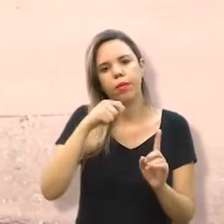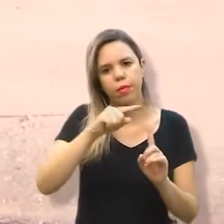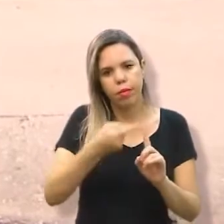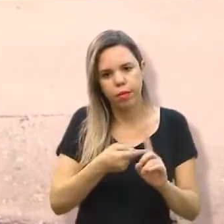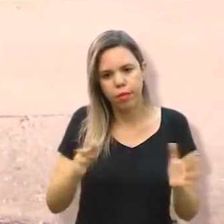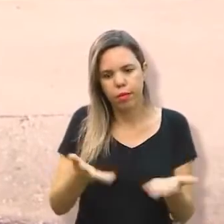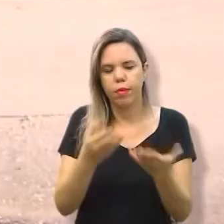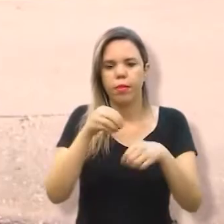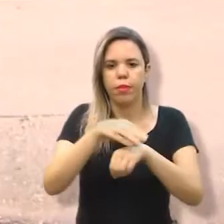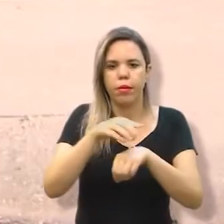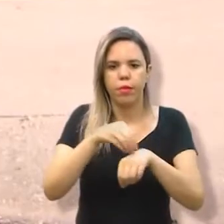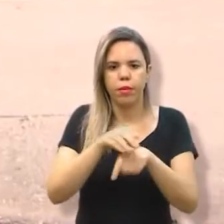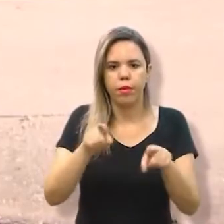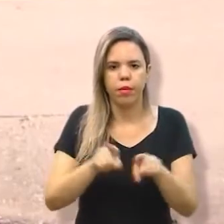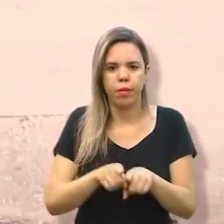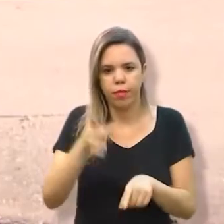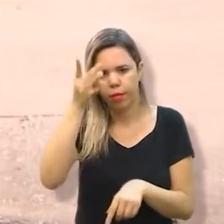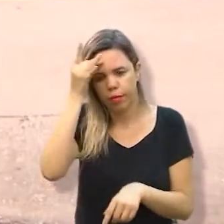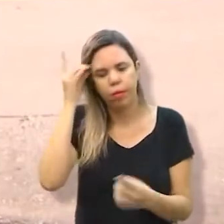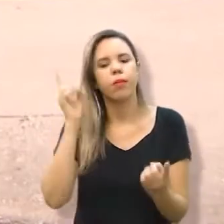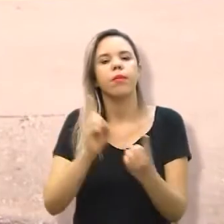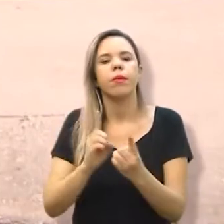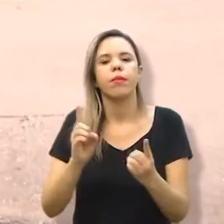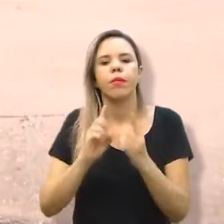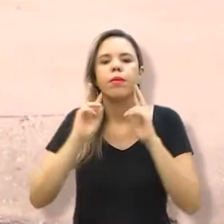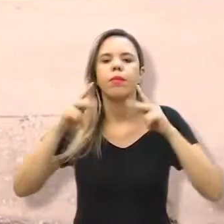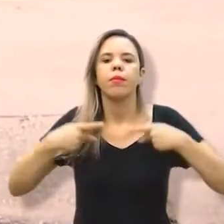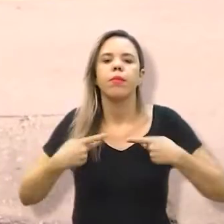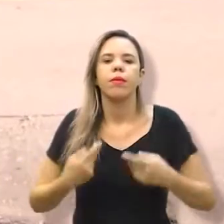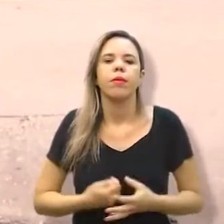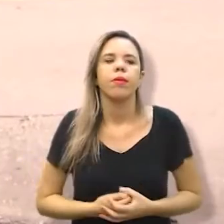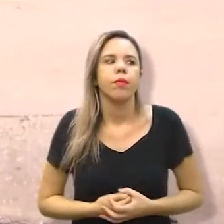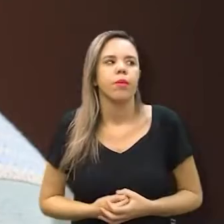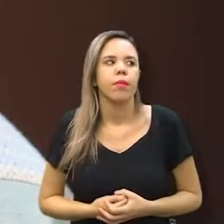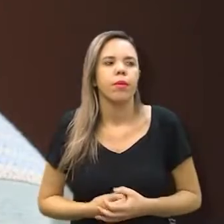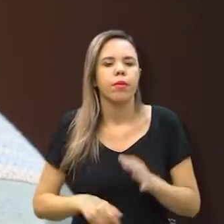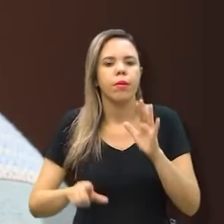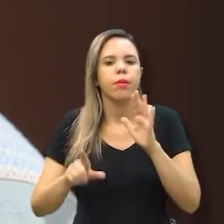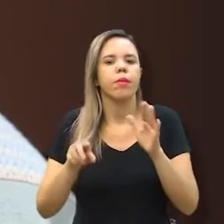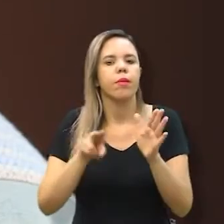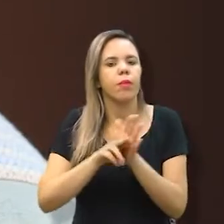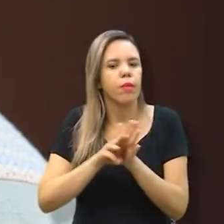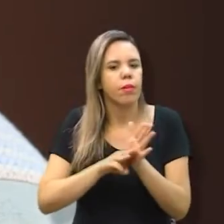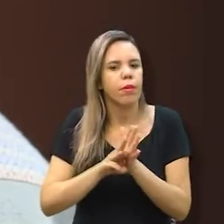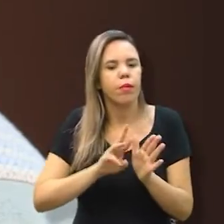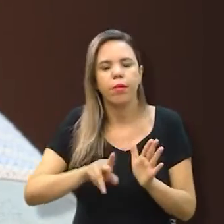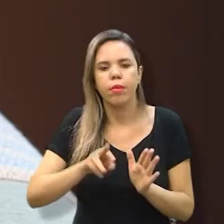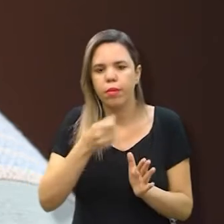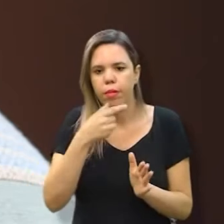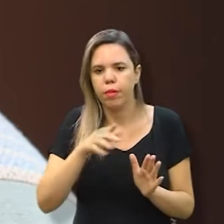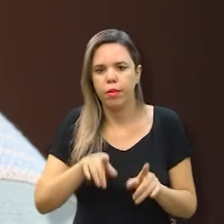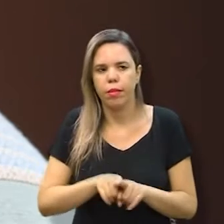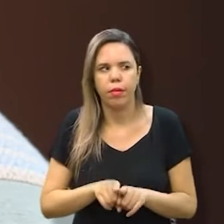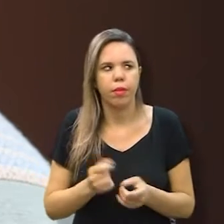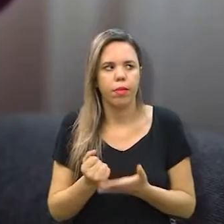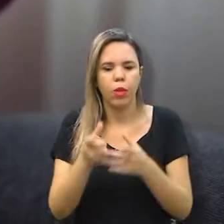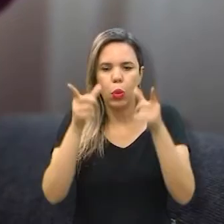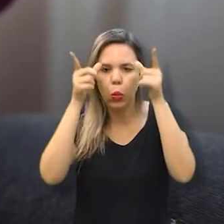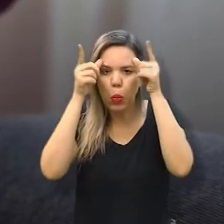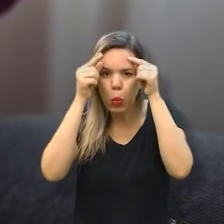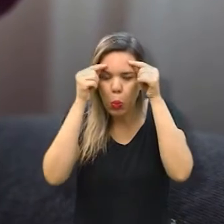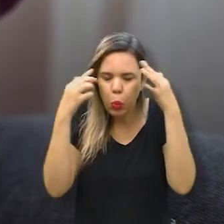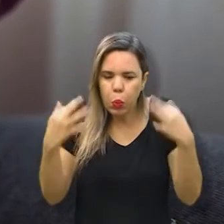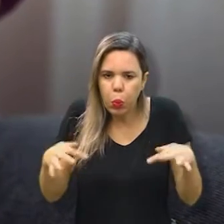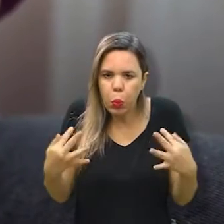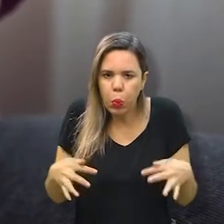à gestante mais informação e também atendimento humanizado. Além de métodos não farmacológicos para